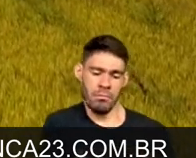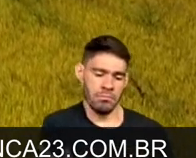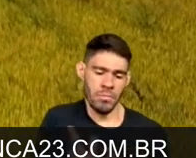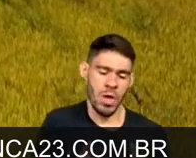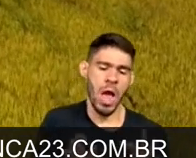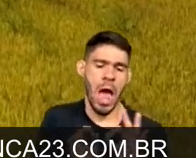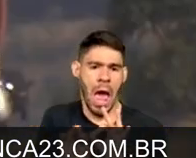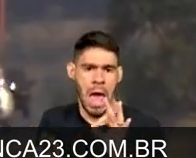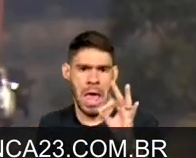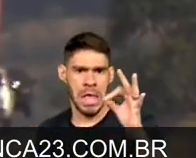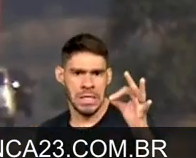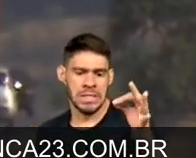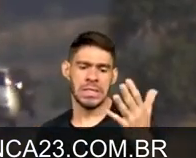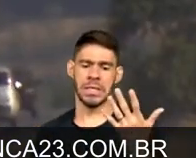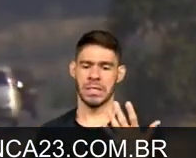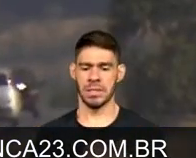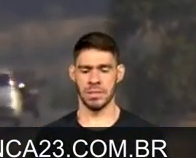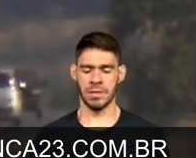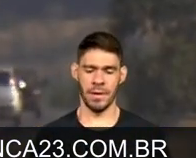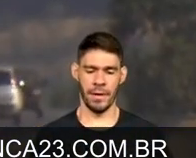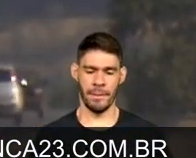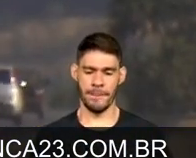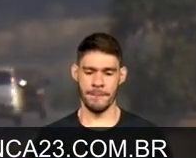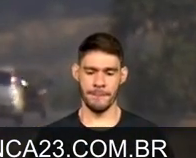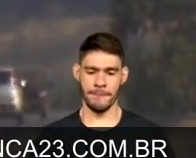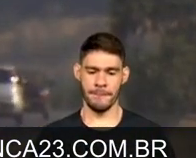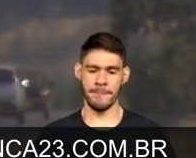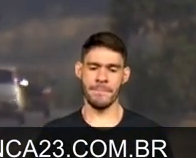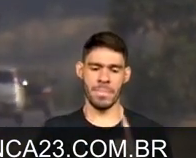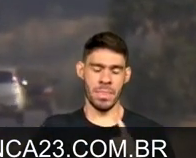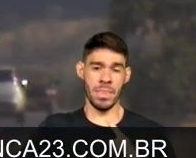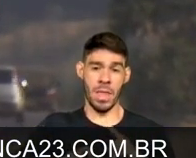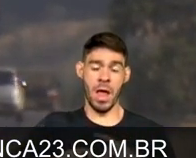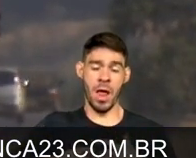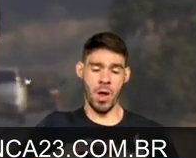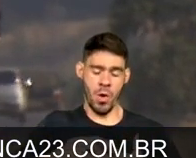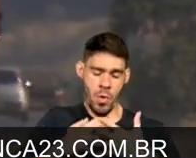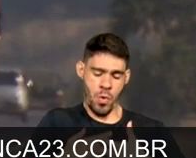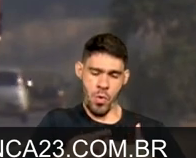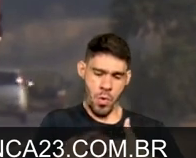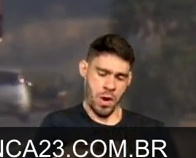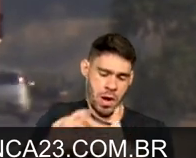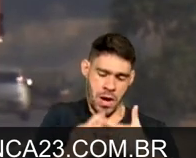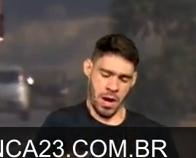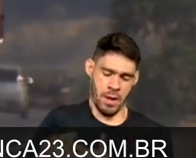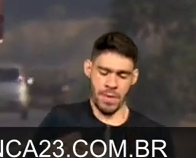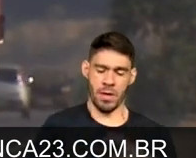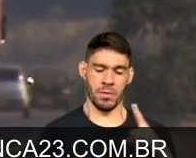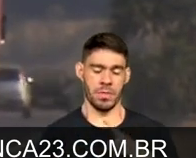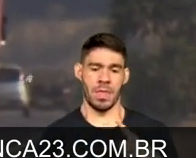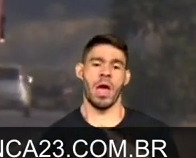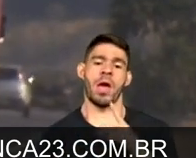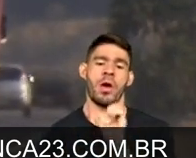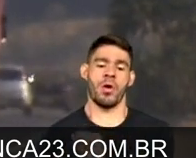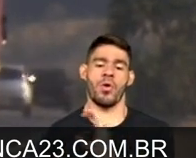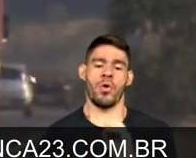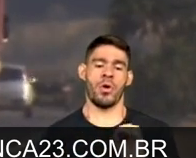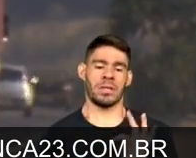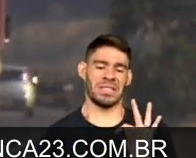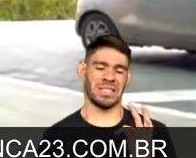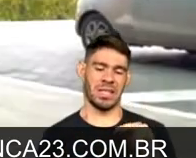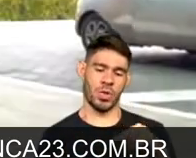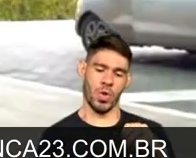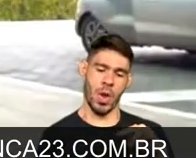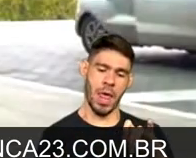a distância, né? Então, você carrega um caminhão com 800 toneladas, você vai